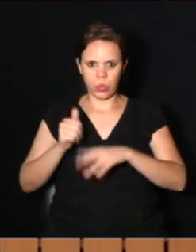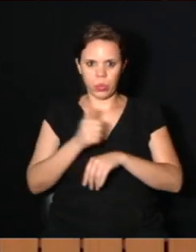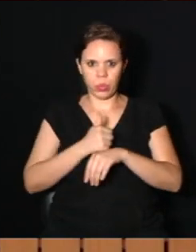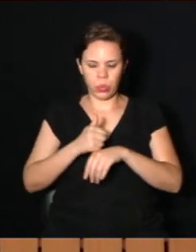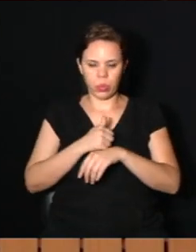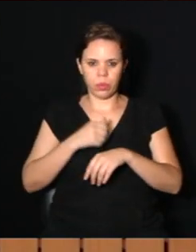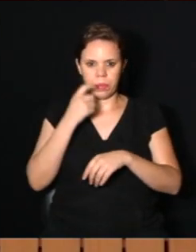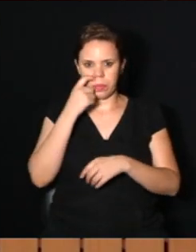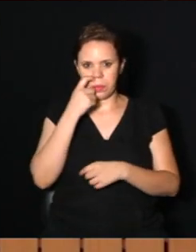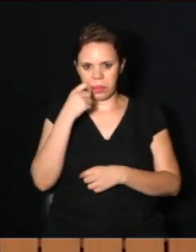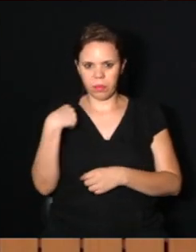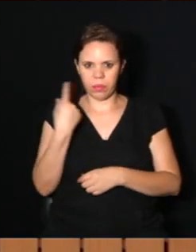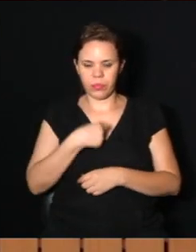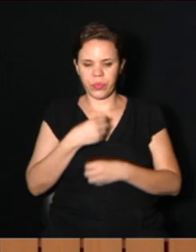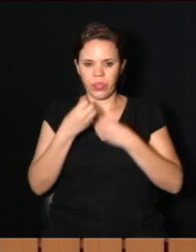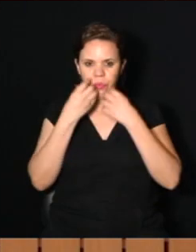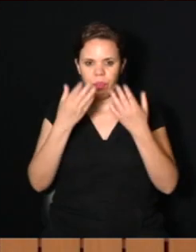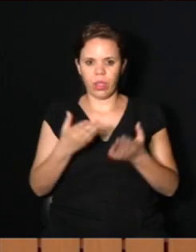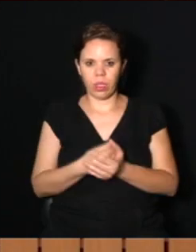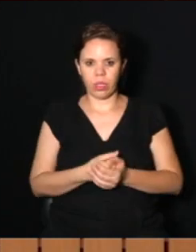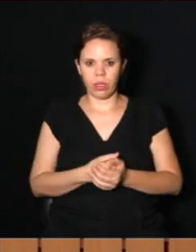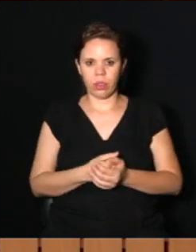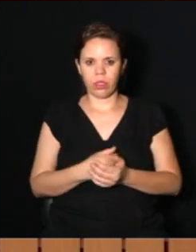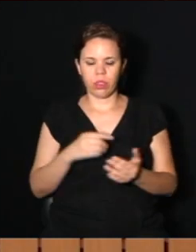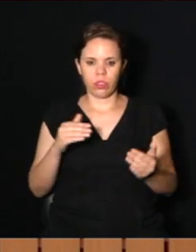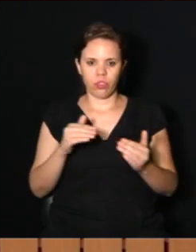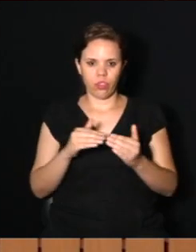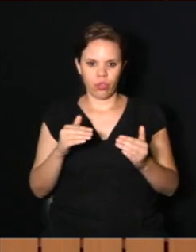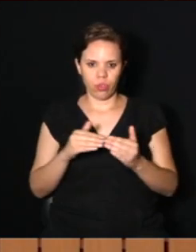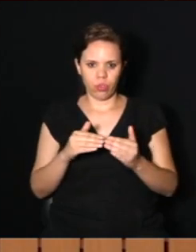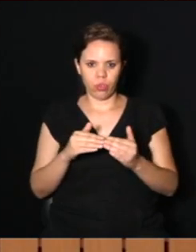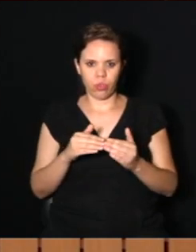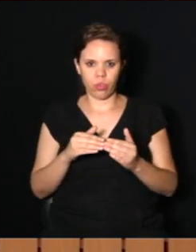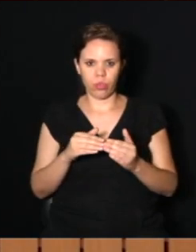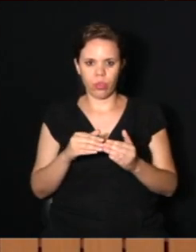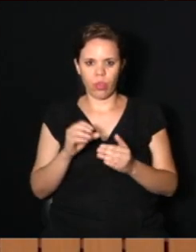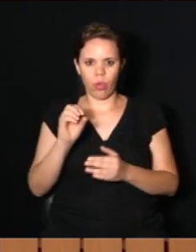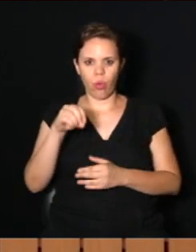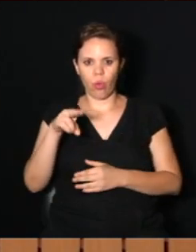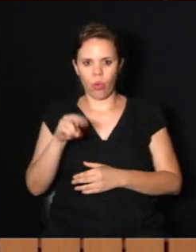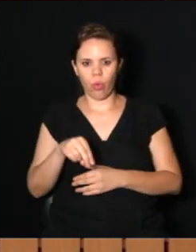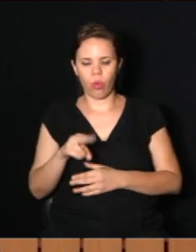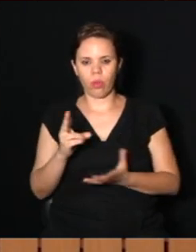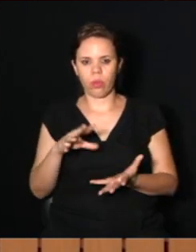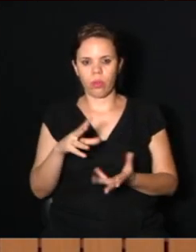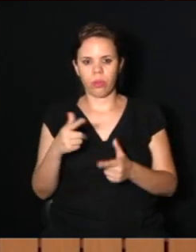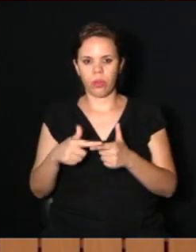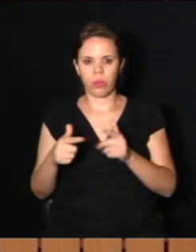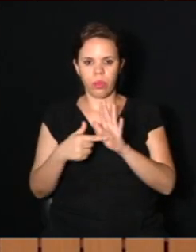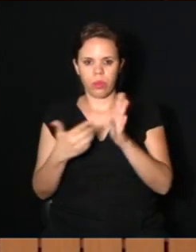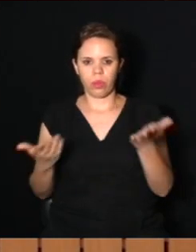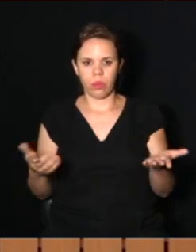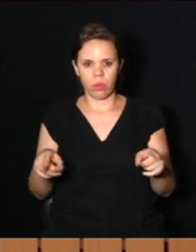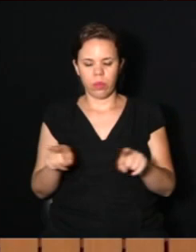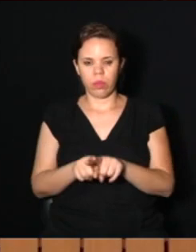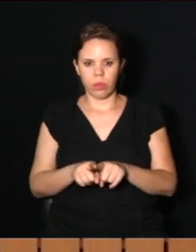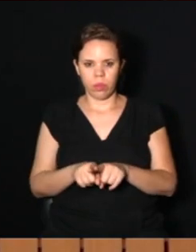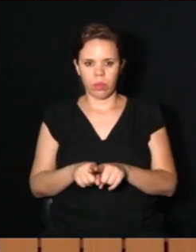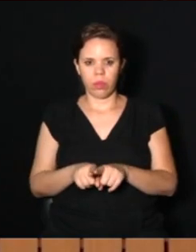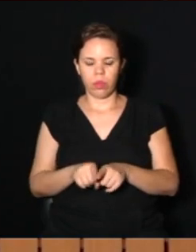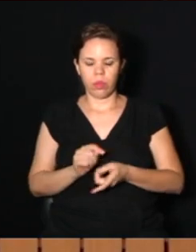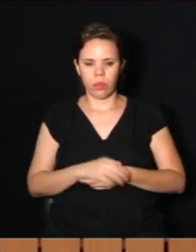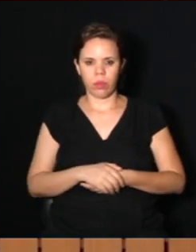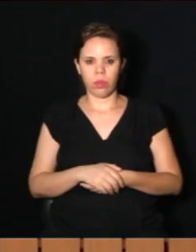gente está falando em parâmetros que estão de acordo com a Organização Mundial de Saúde pela magnitude do problema e também numa aposta, né,